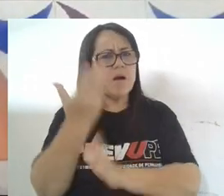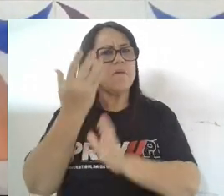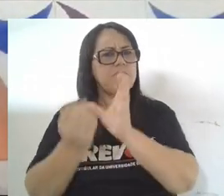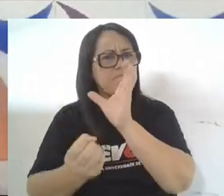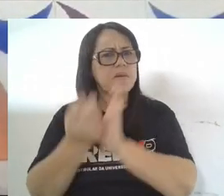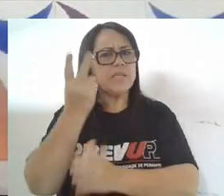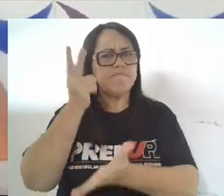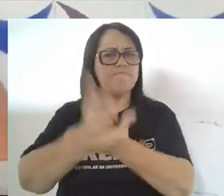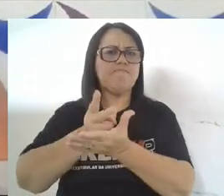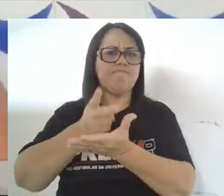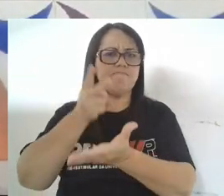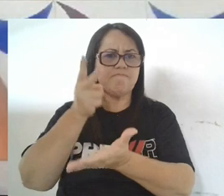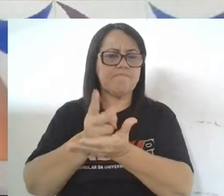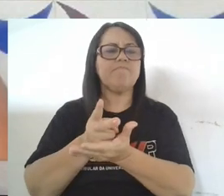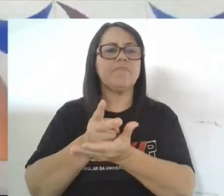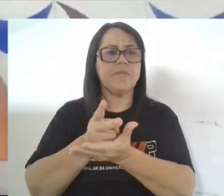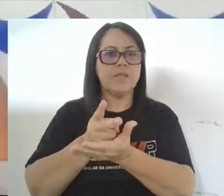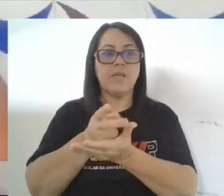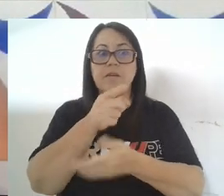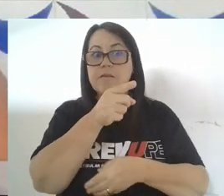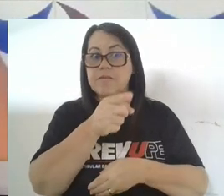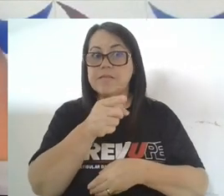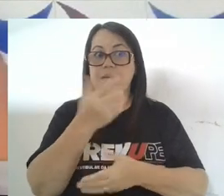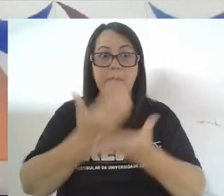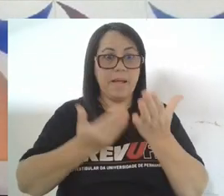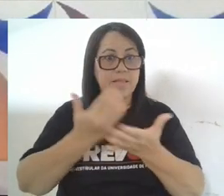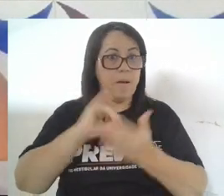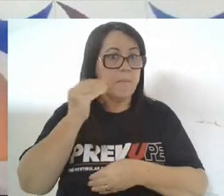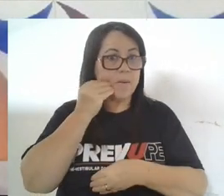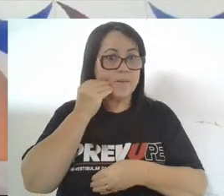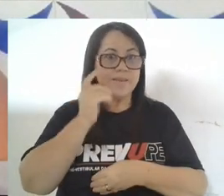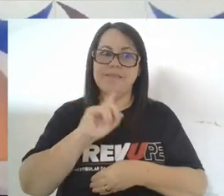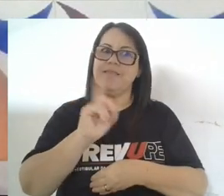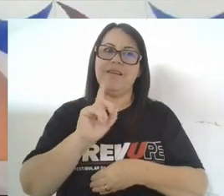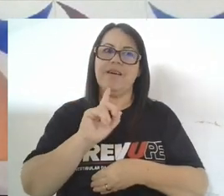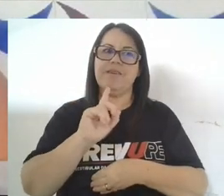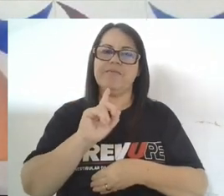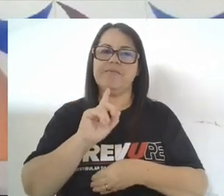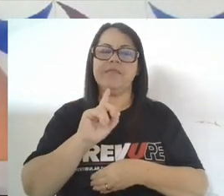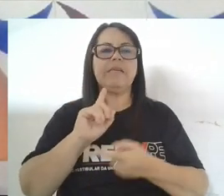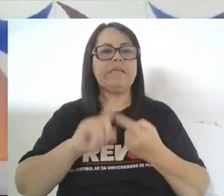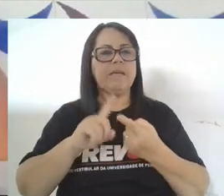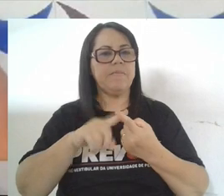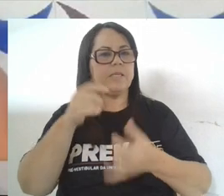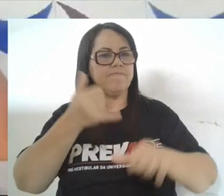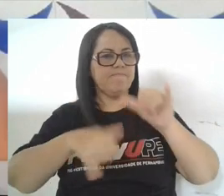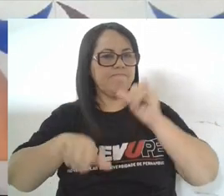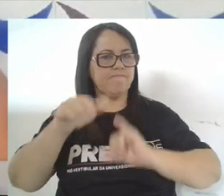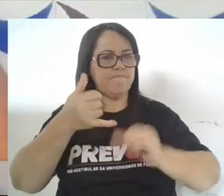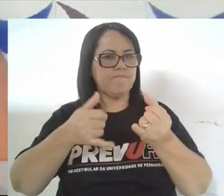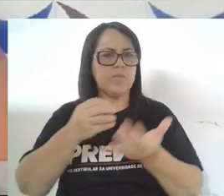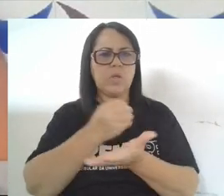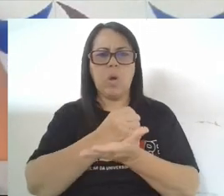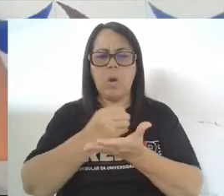nas edições anteriores e você não pode perder a chance de acertá-los. Quanto à química orgânica, com